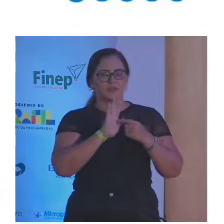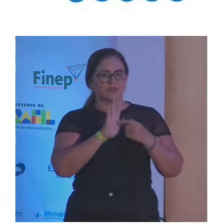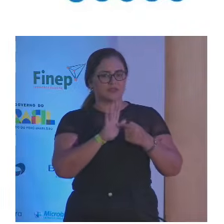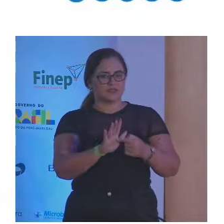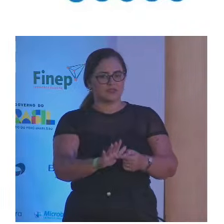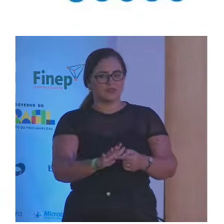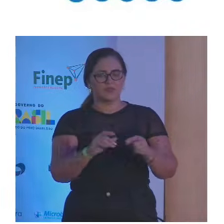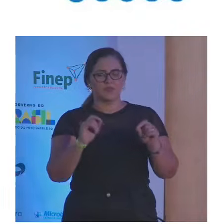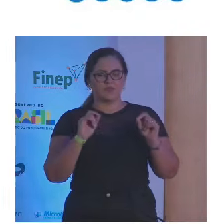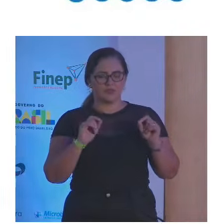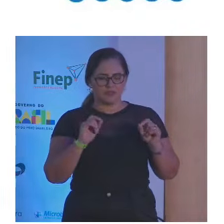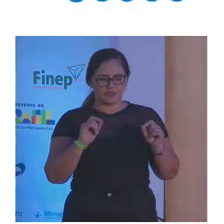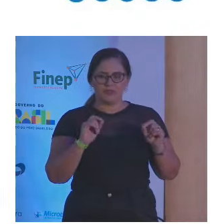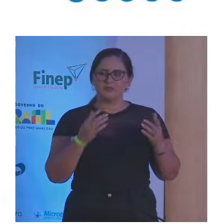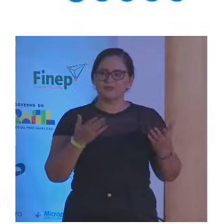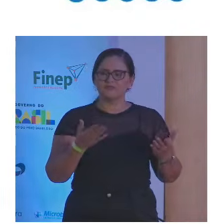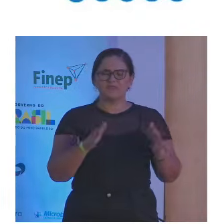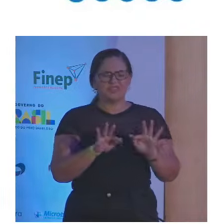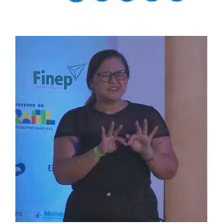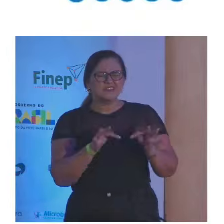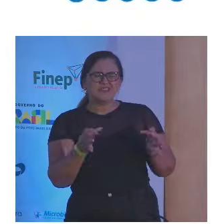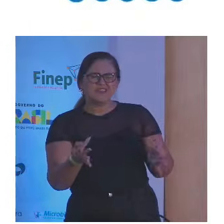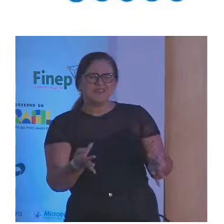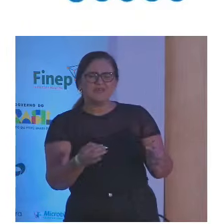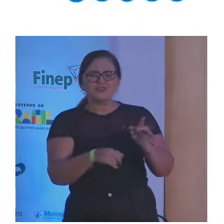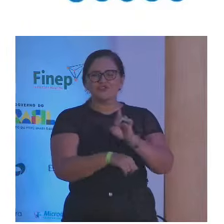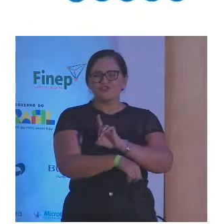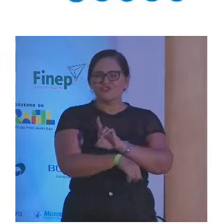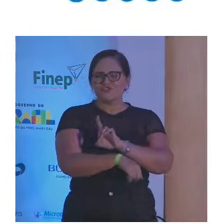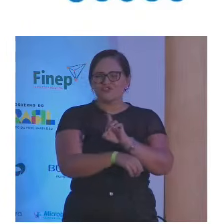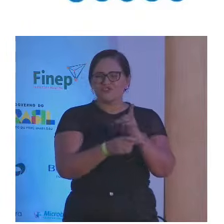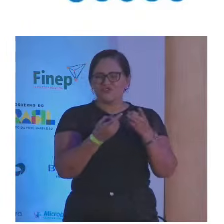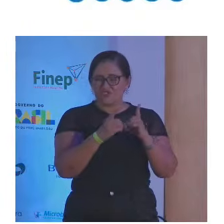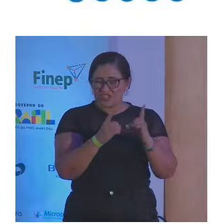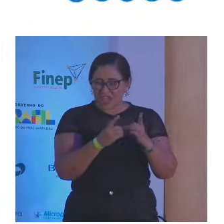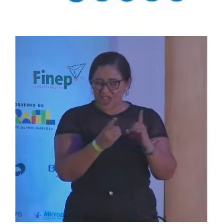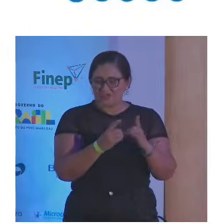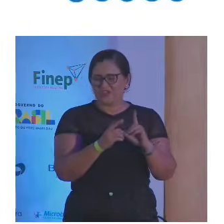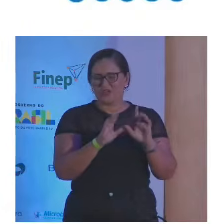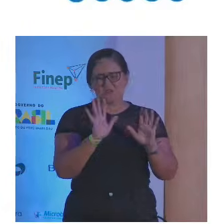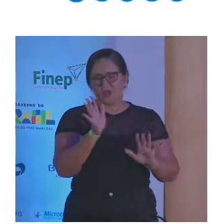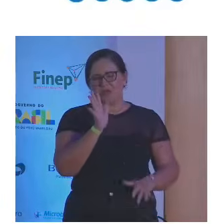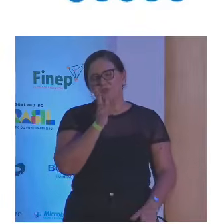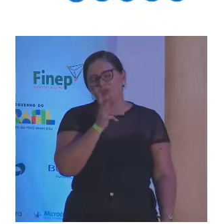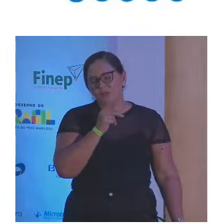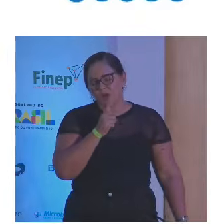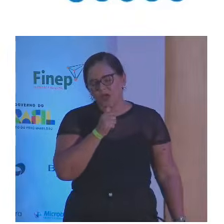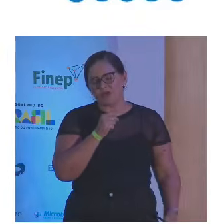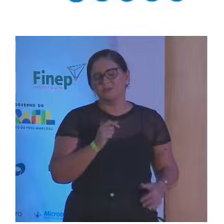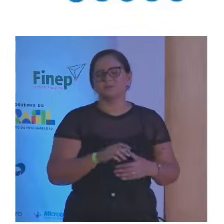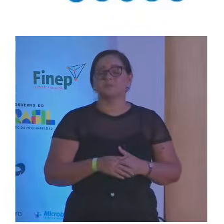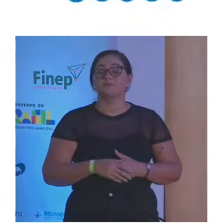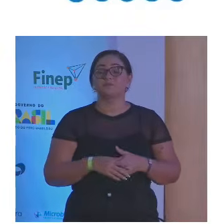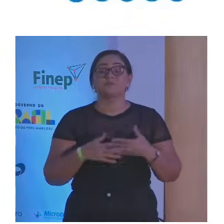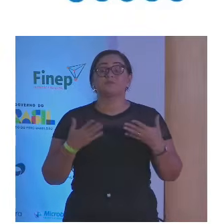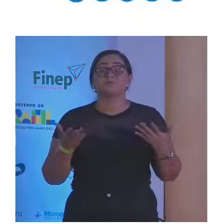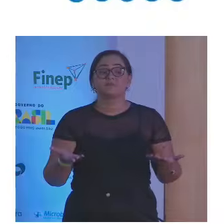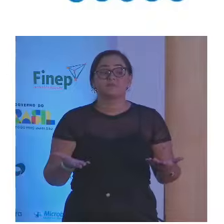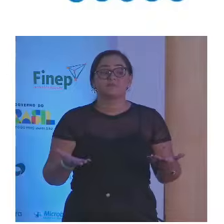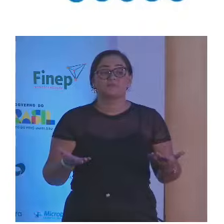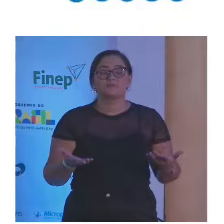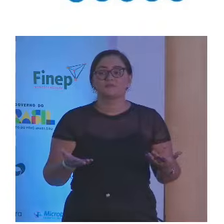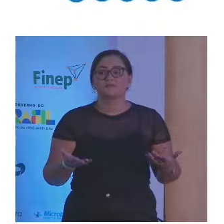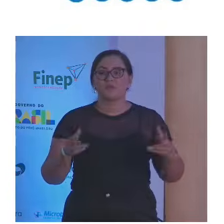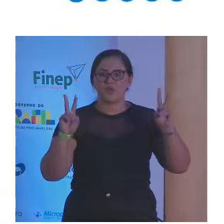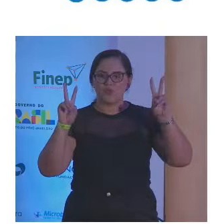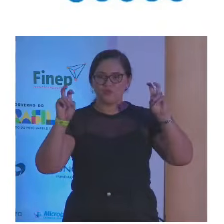apresentação relativamente simples, didática, para não demorar muito. Então,